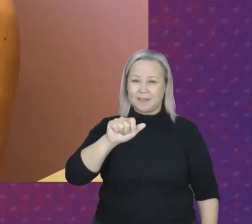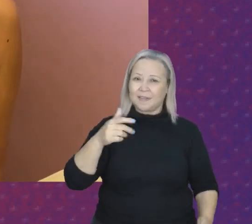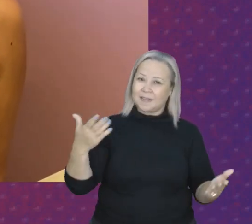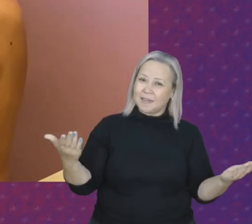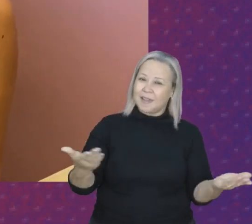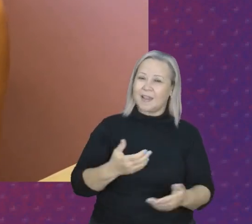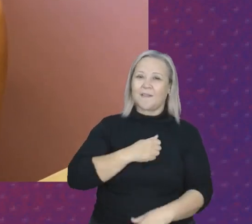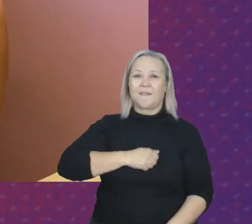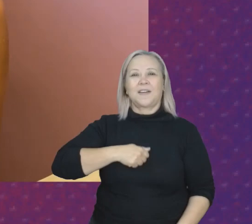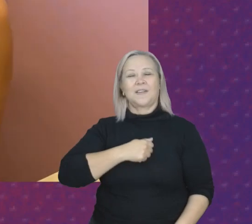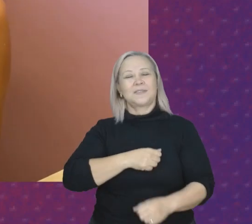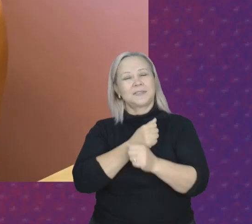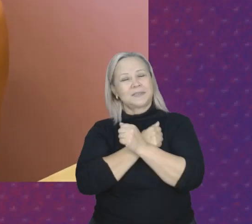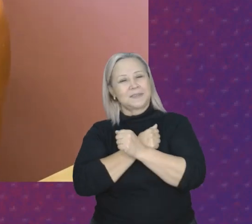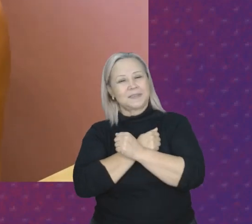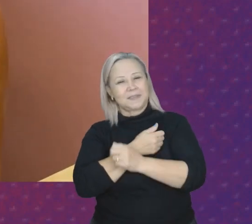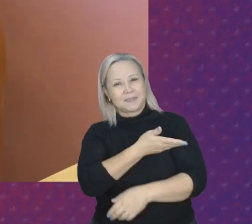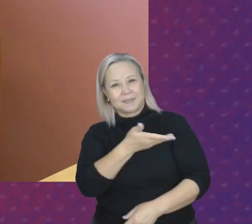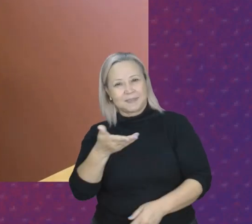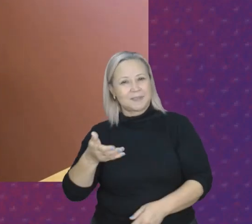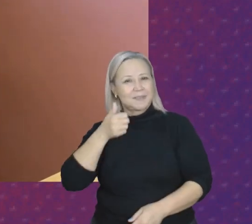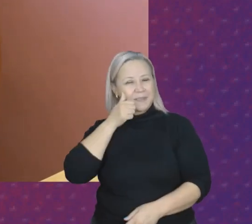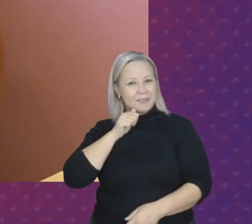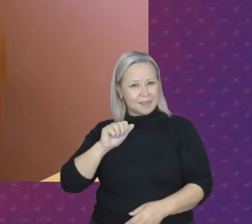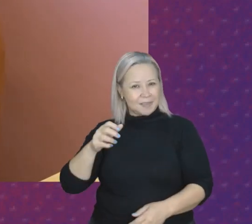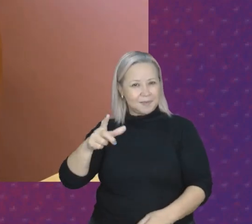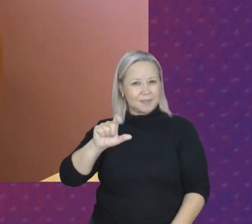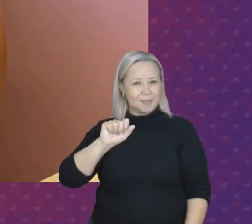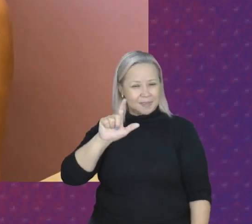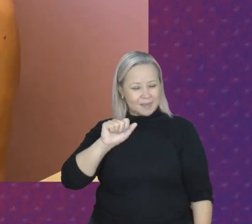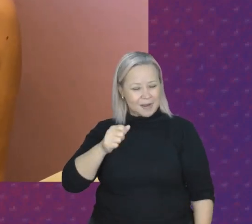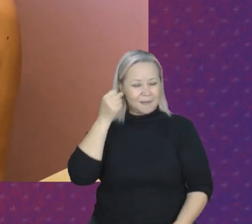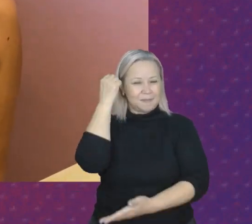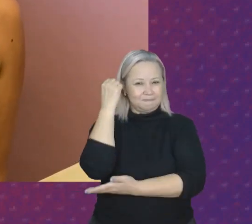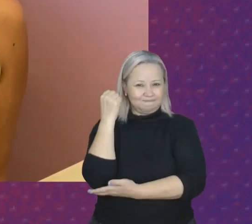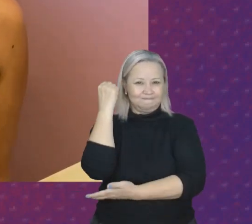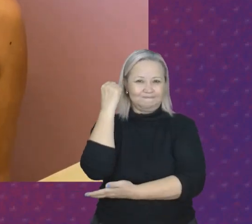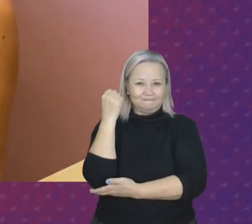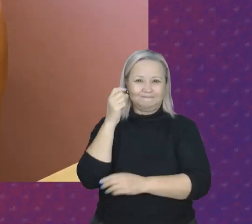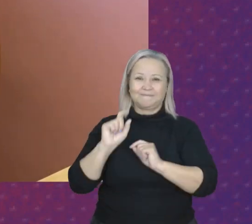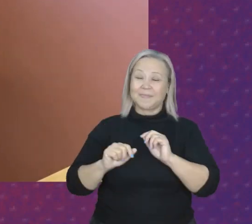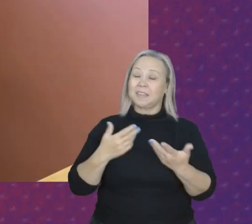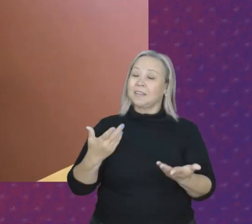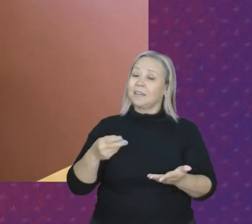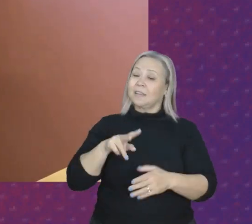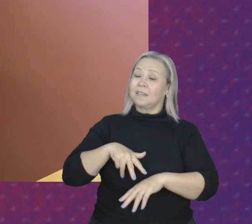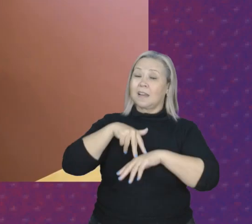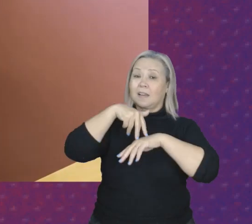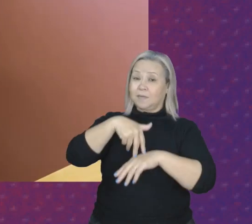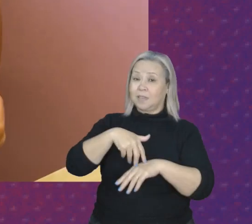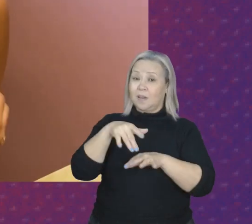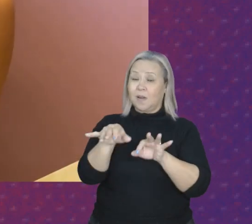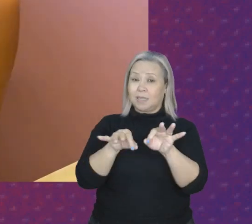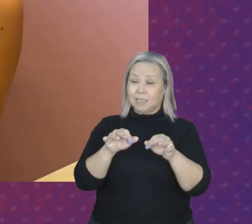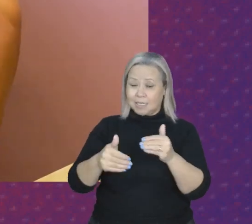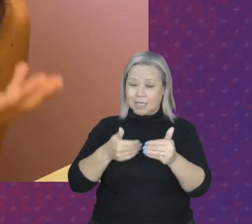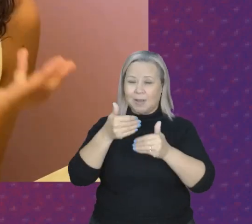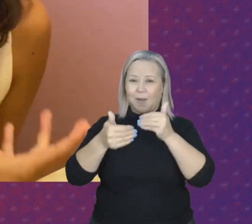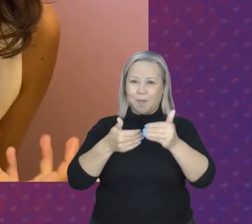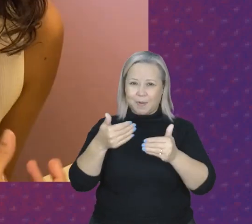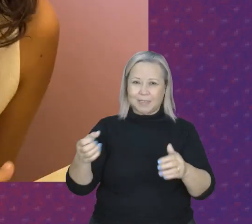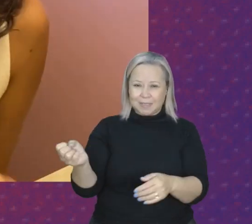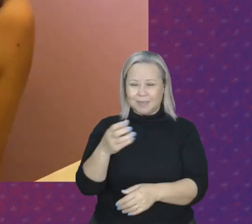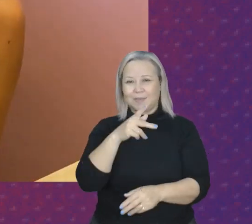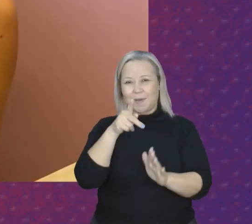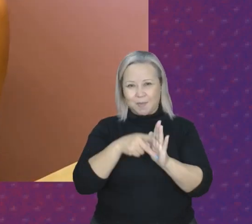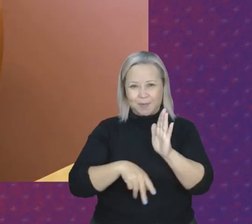Então, um abraço apertado a todas as mulheres lésbicas que resistem, que nós estamos aqui construindo, inclusive, um processo de um novo